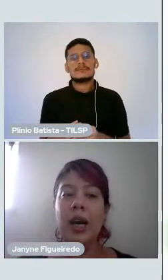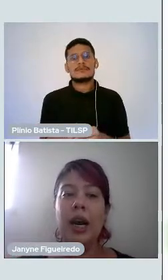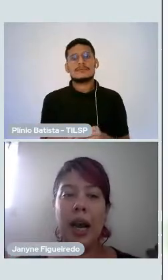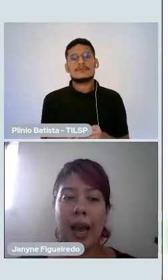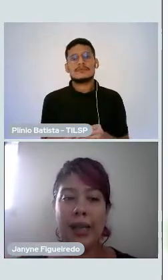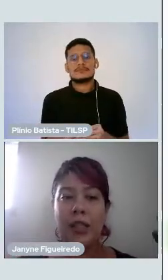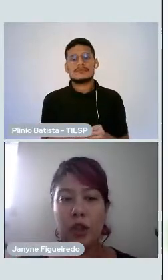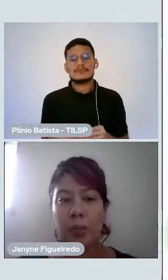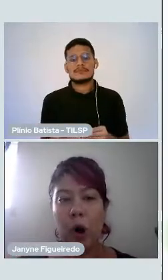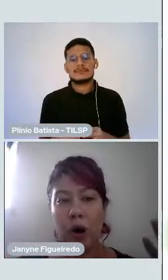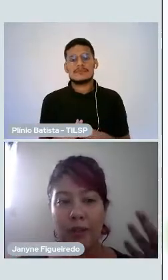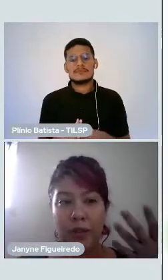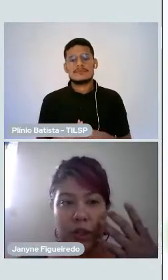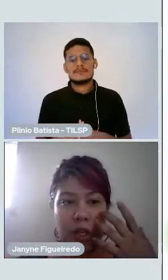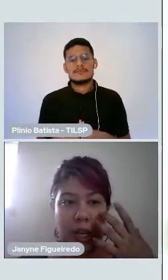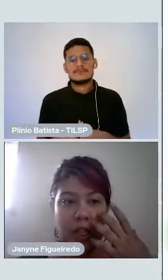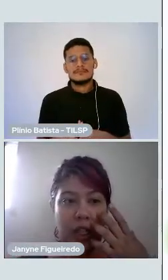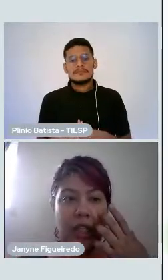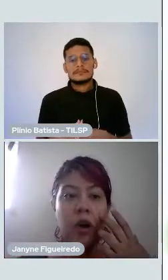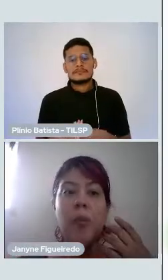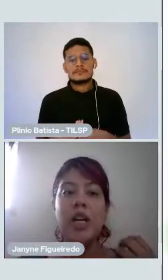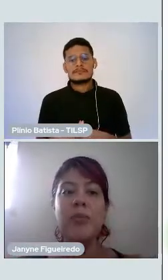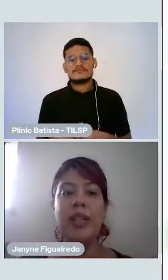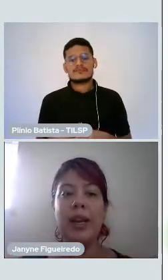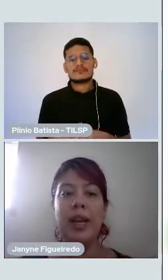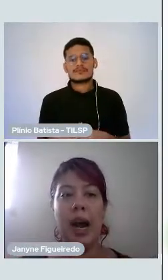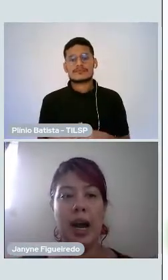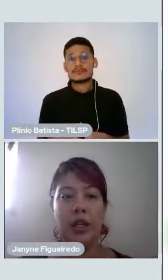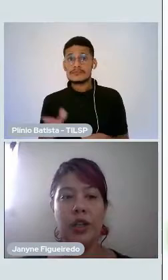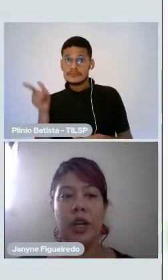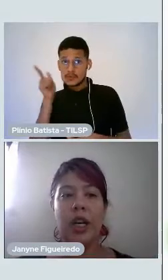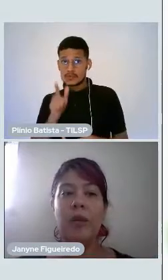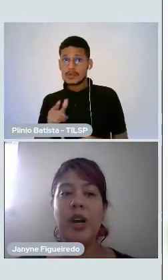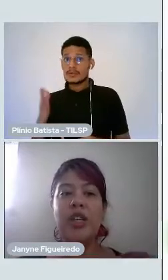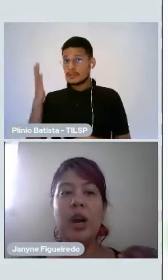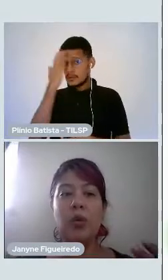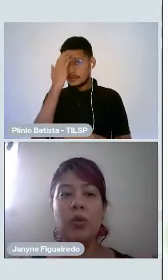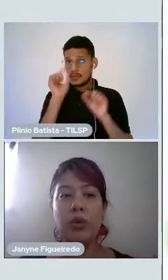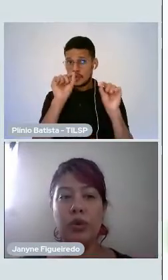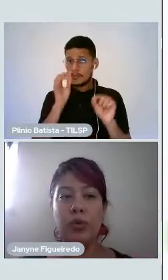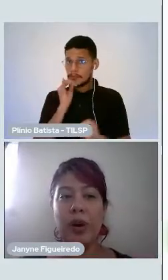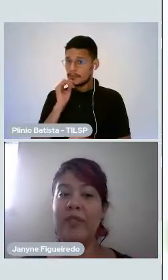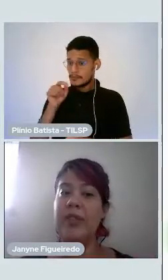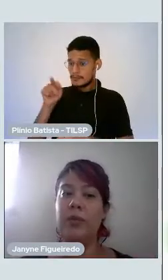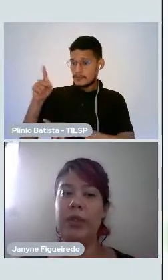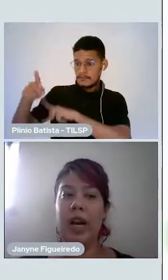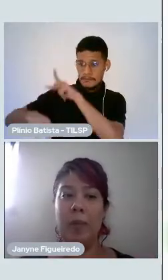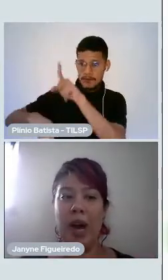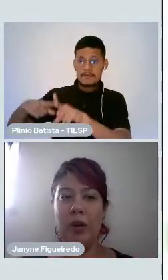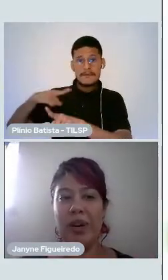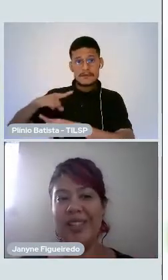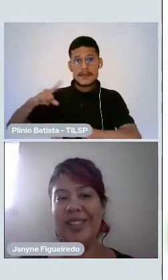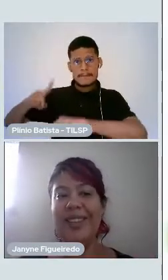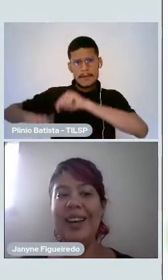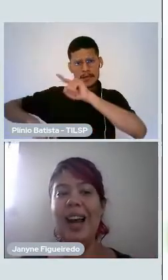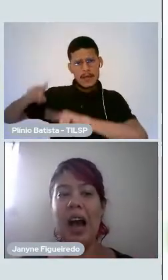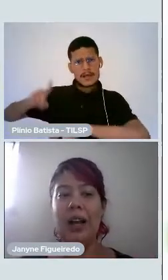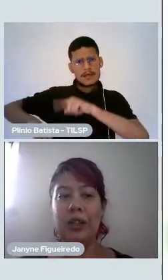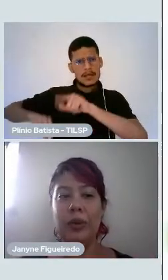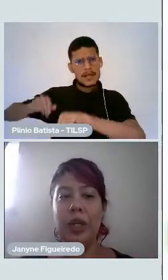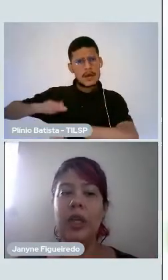Que esses povos, eles tinham mais materiais e mais recursos para fazer um trabalho